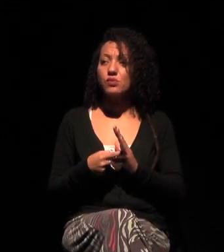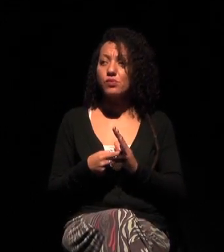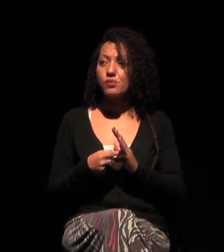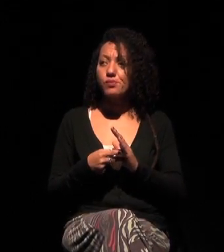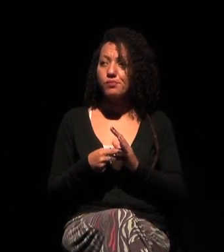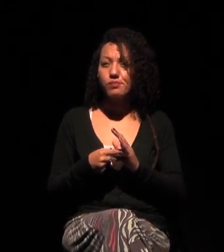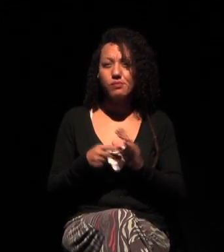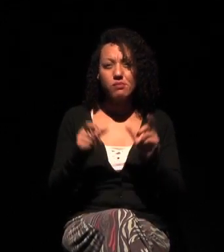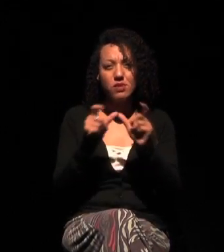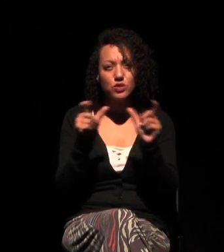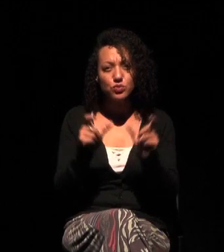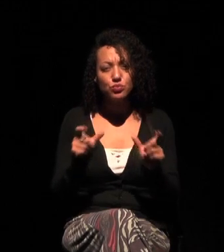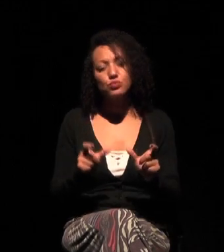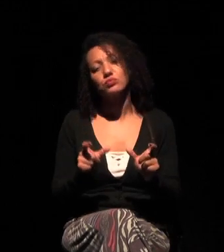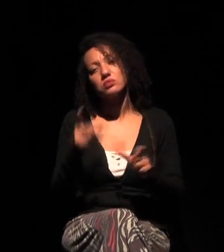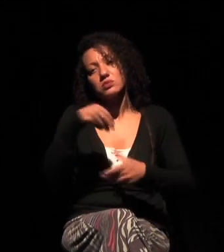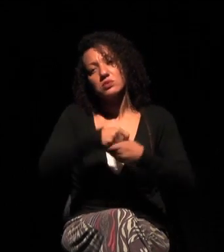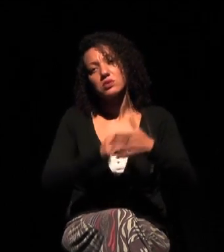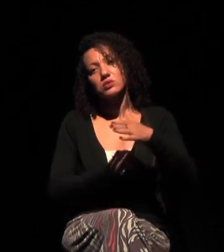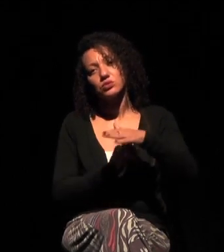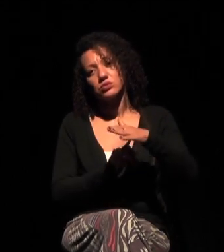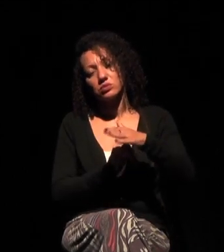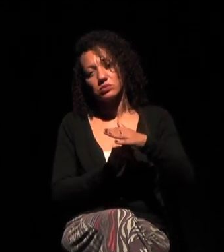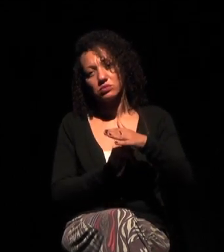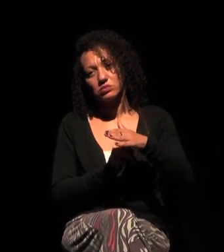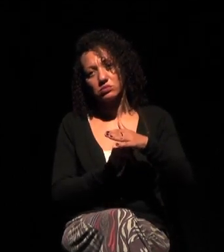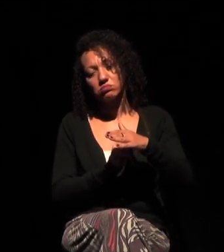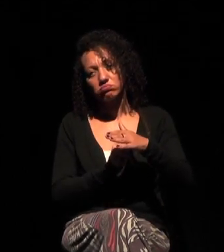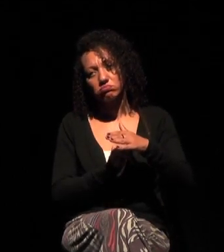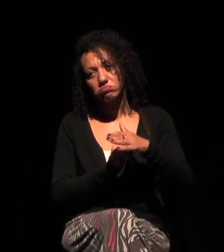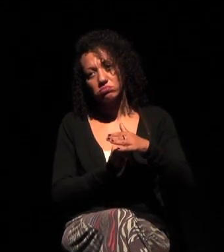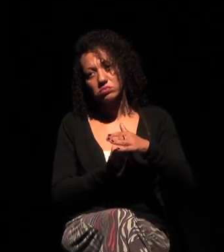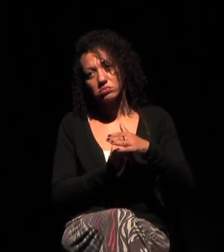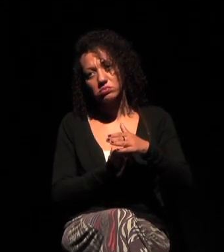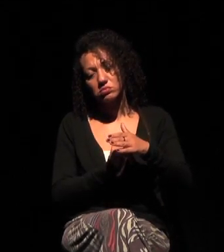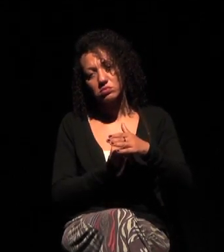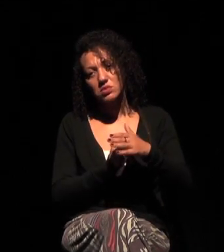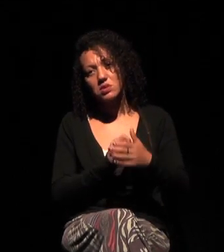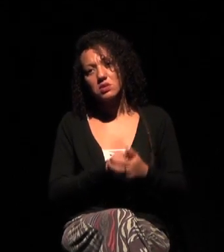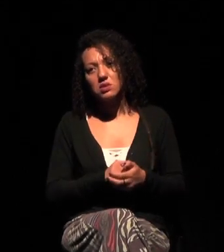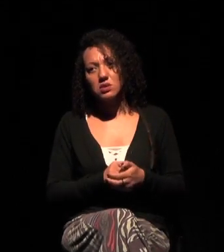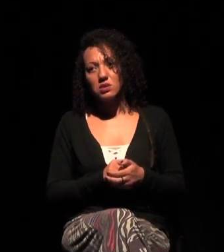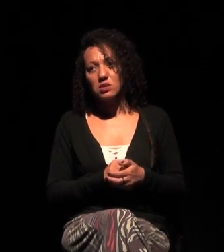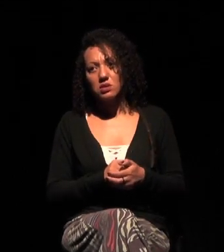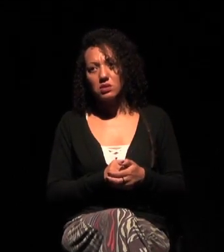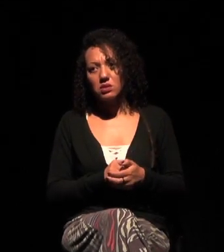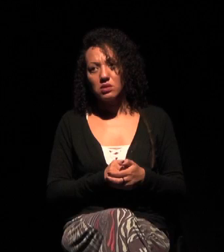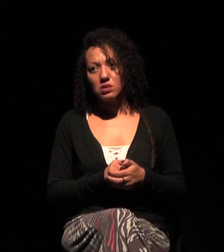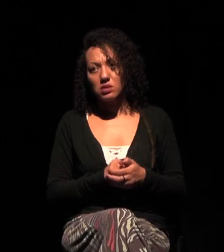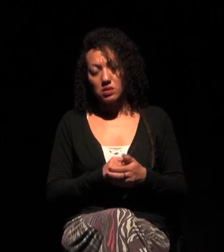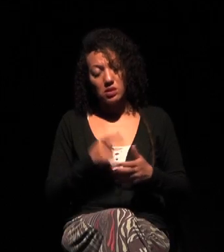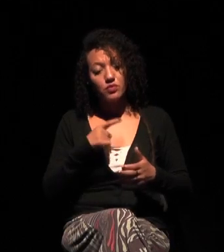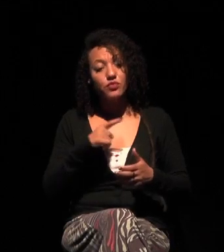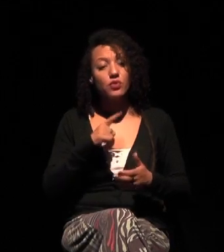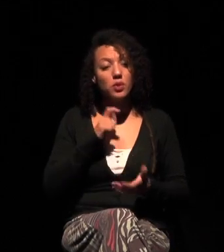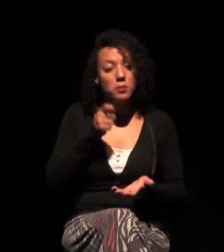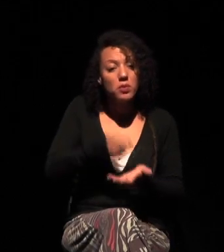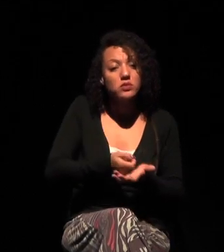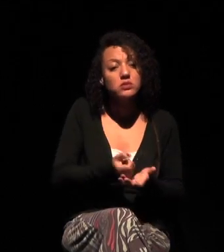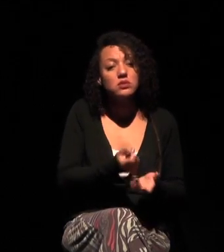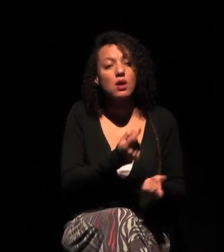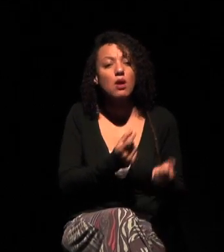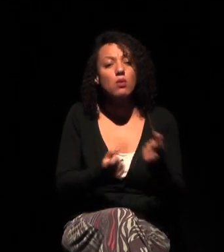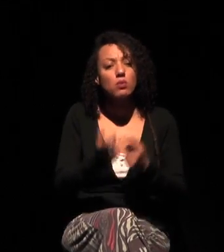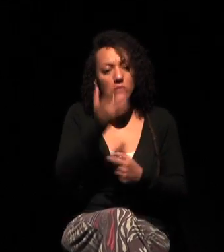estrutura institucional que foi sendo efetivamente imposta com algumas não essa todo mundo ora essas